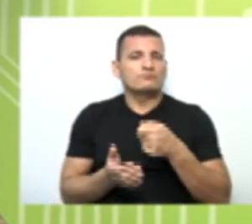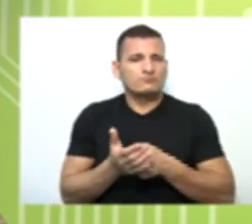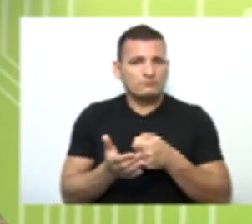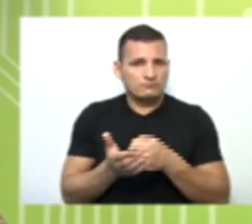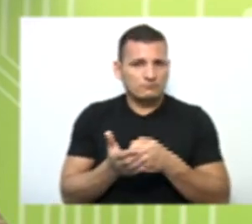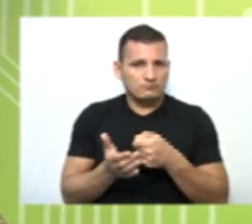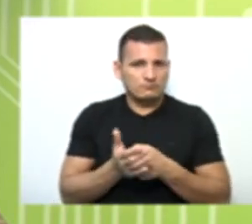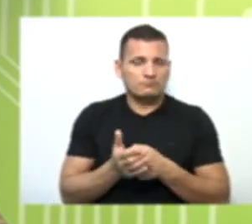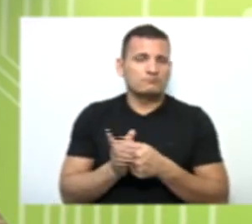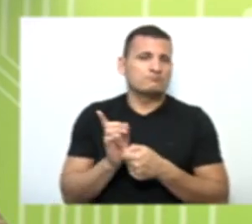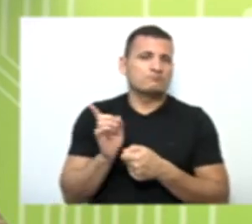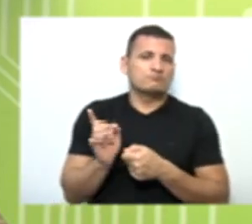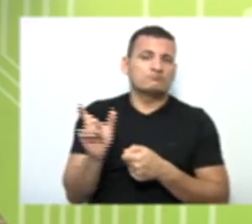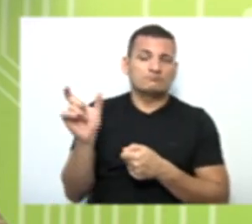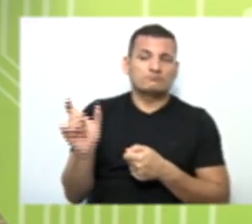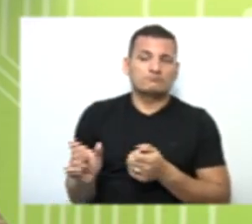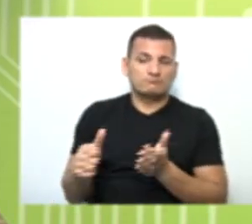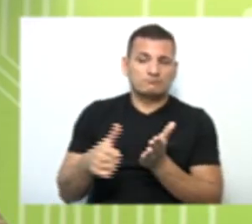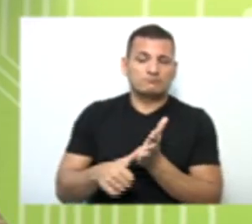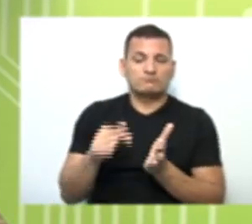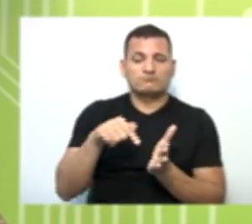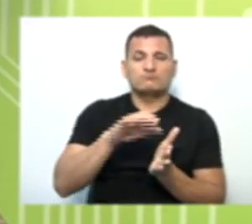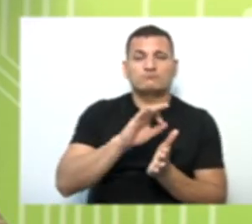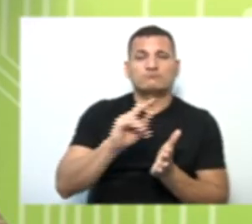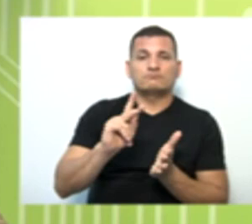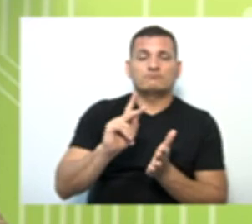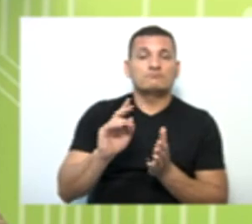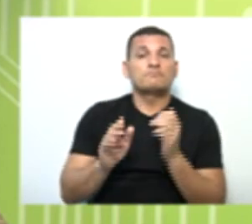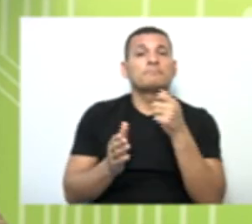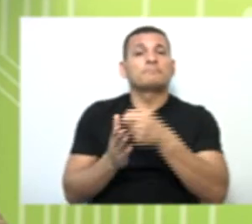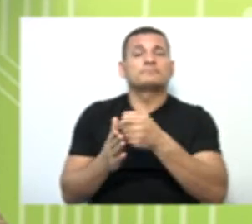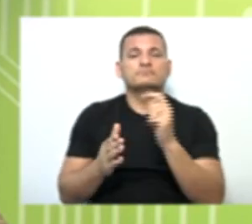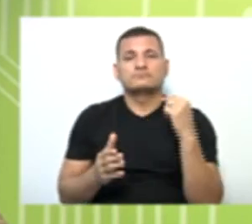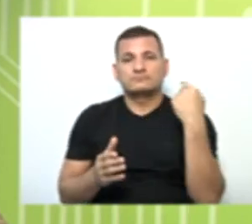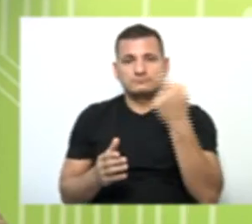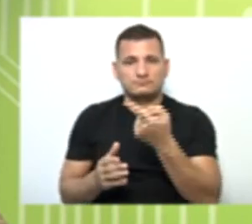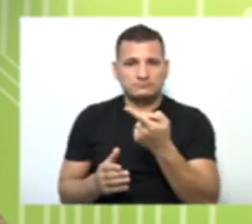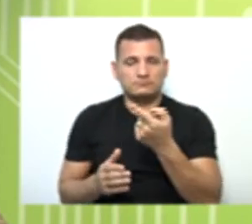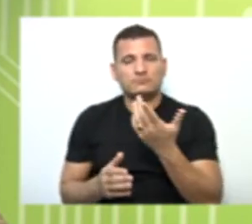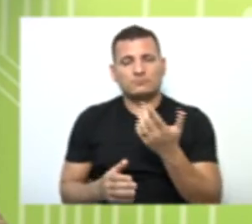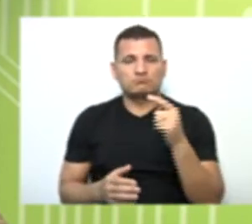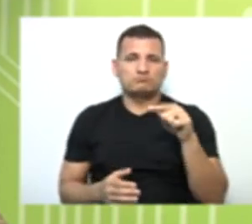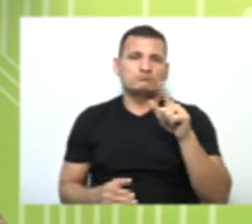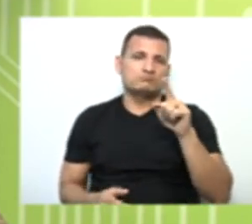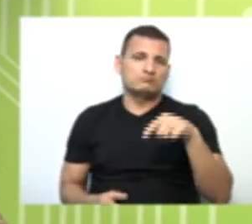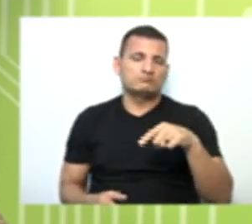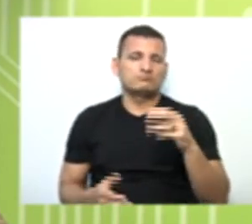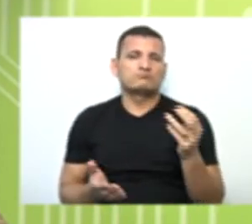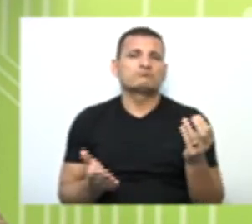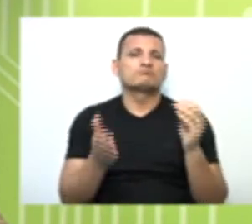pago futuramente pela cooperativa, correto? Então, este é um tipo de lançamento